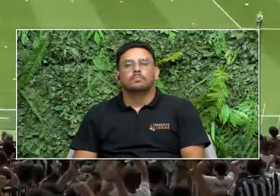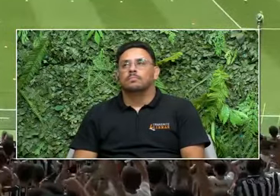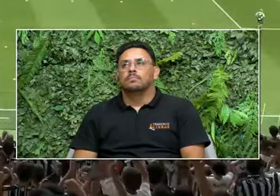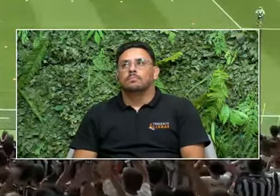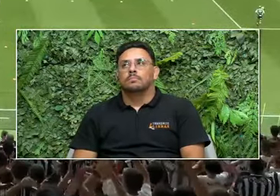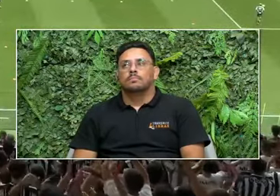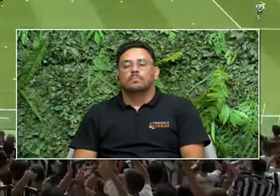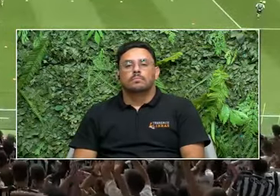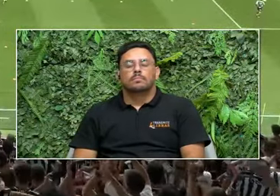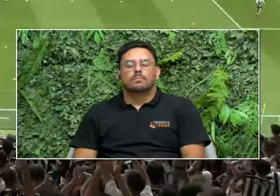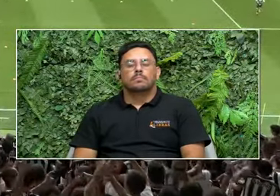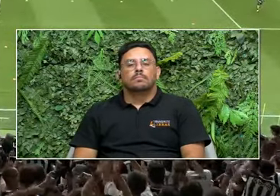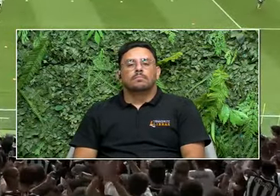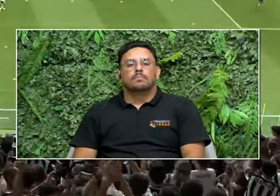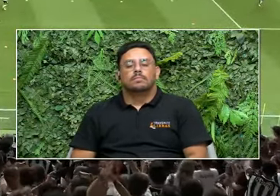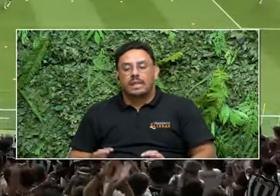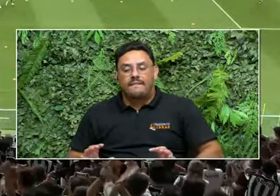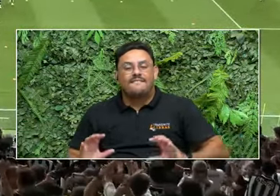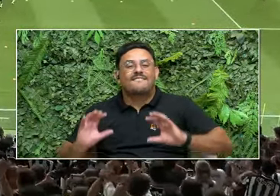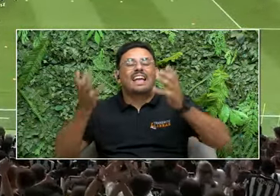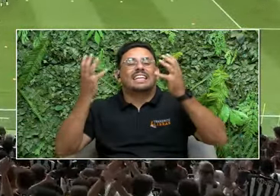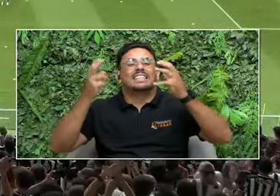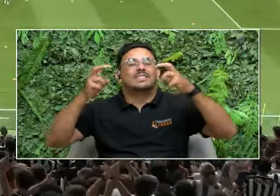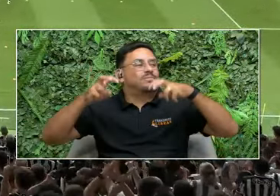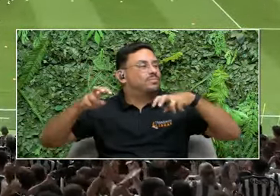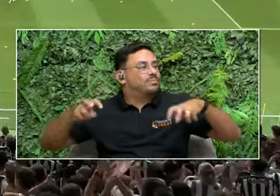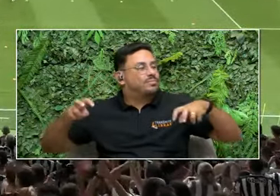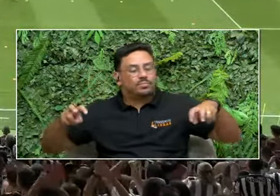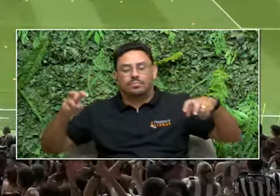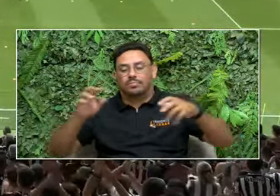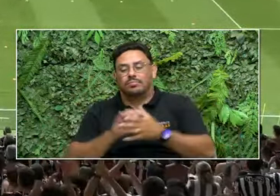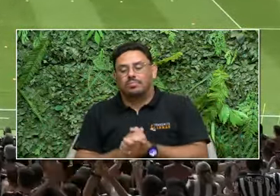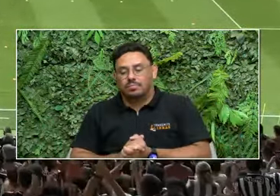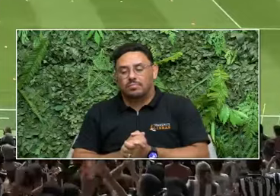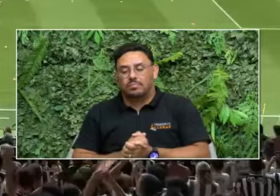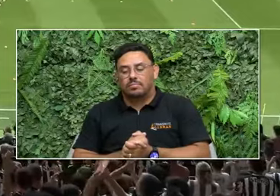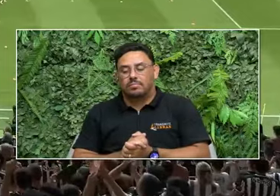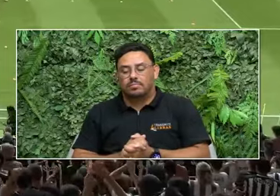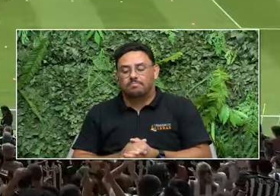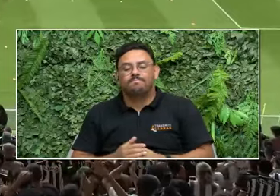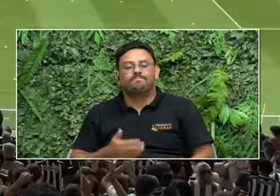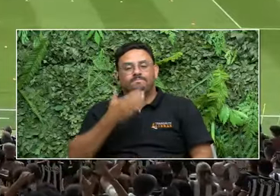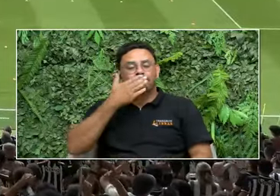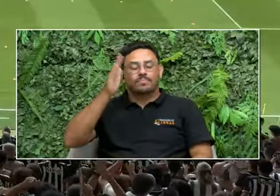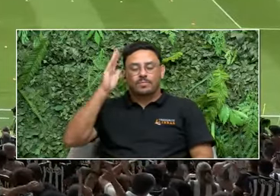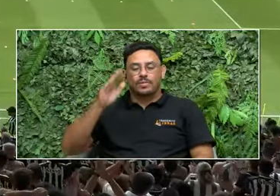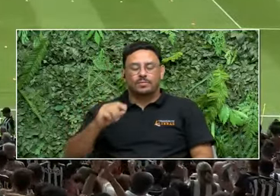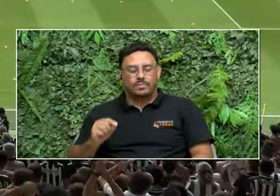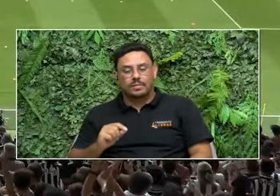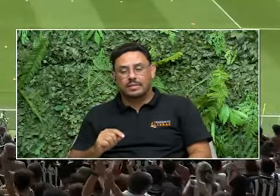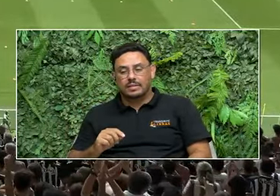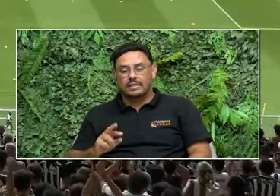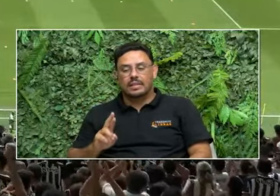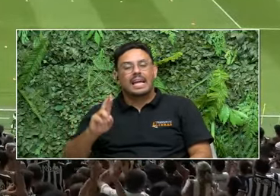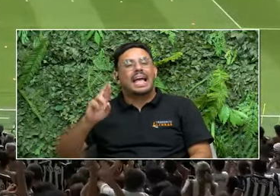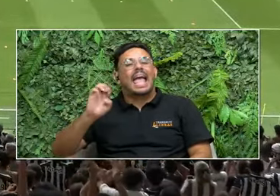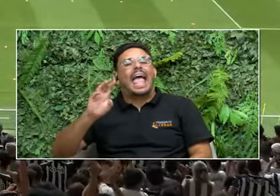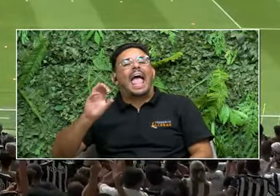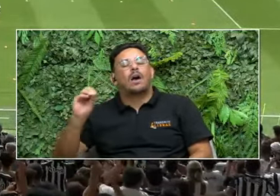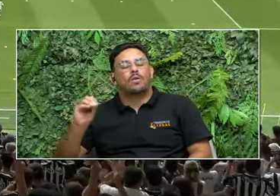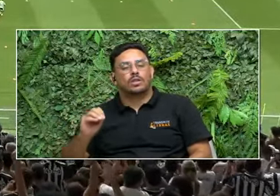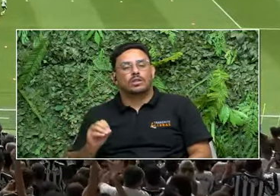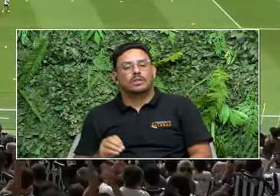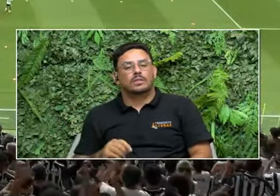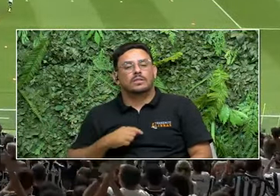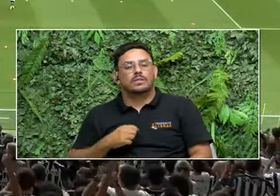9898 festa na arquibancada da arena promessa Debra de recorde de público recorde